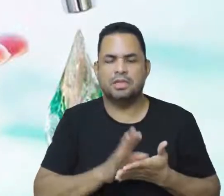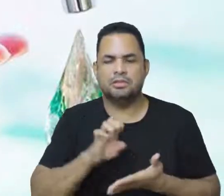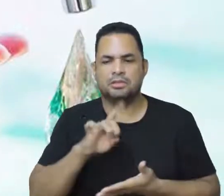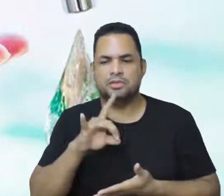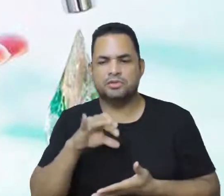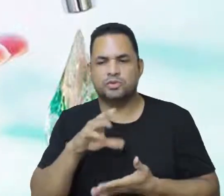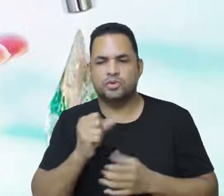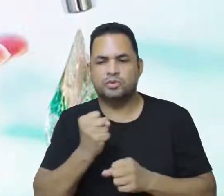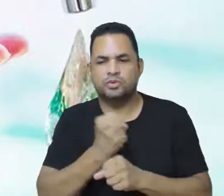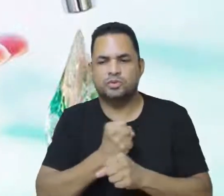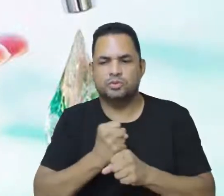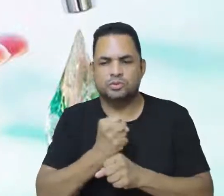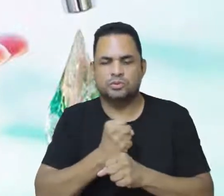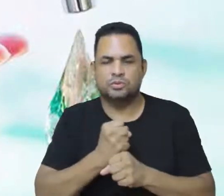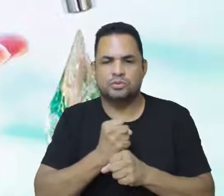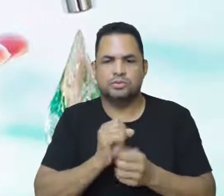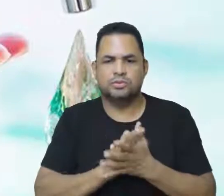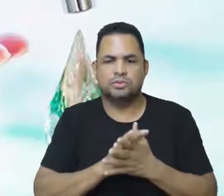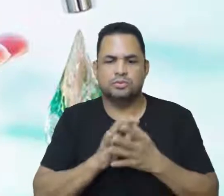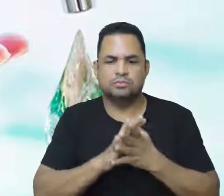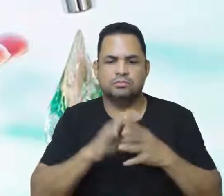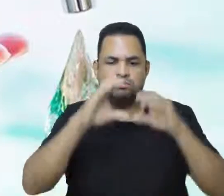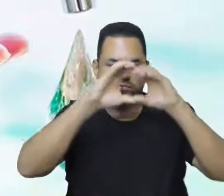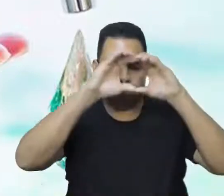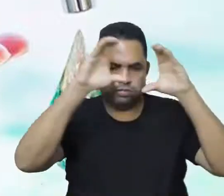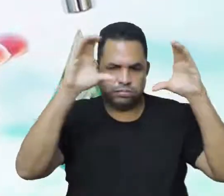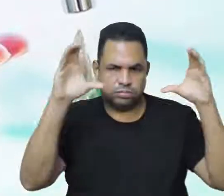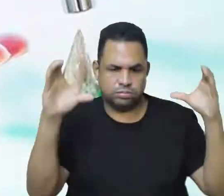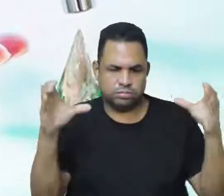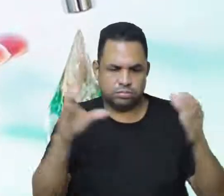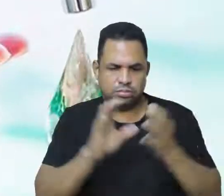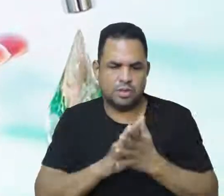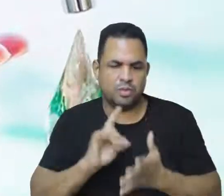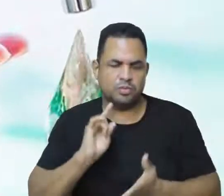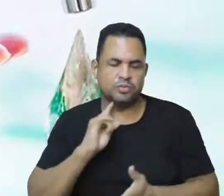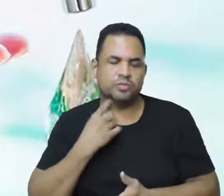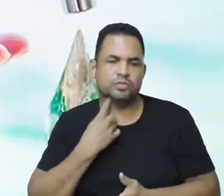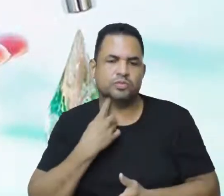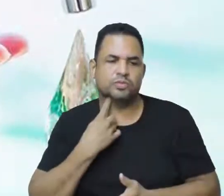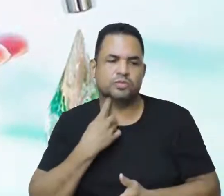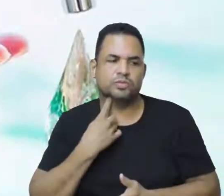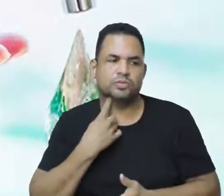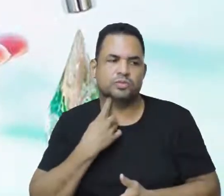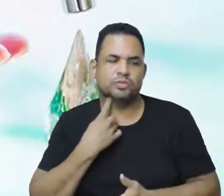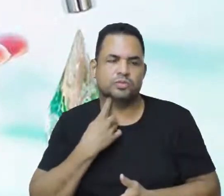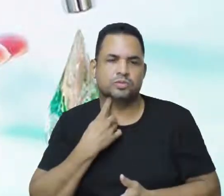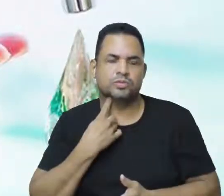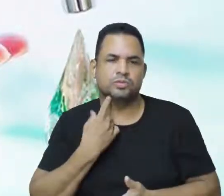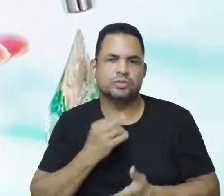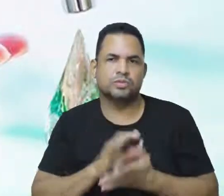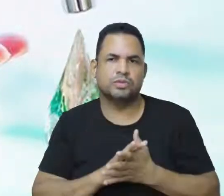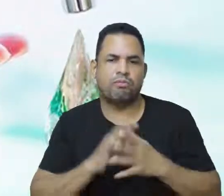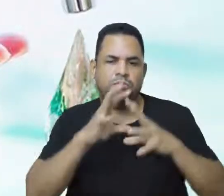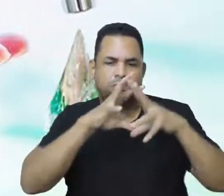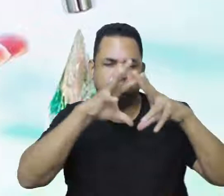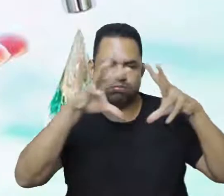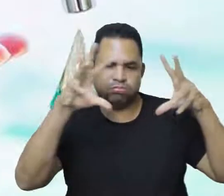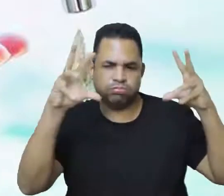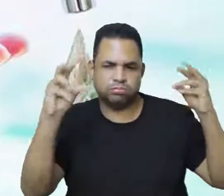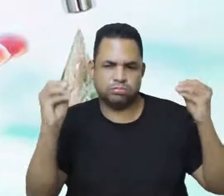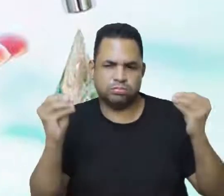nós temos uma verdadeira nuvem de poluição, uma nuvem de fumaça.